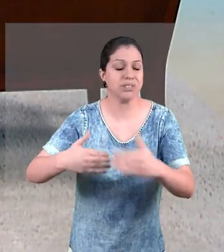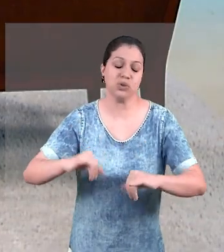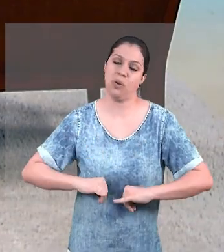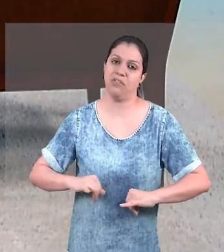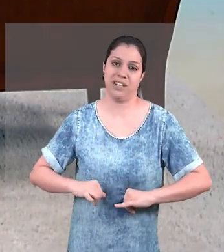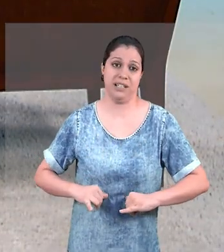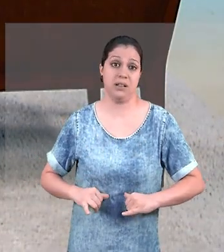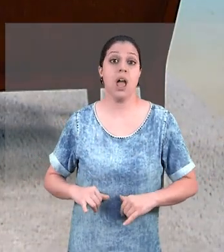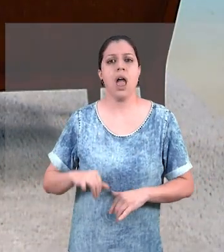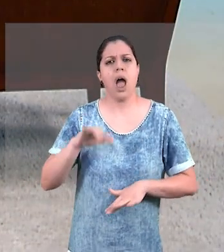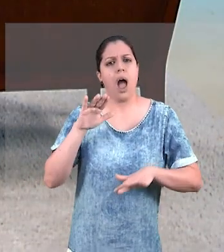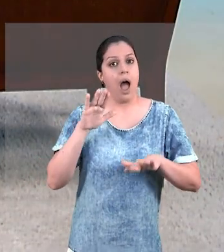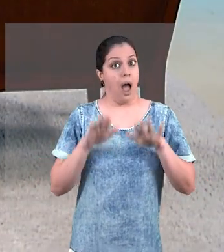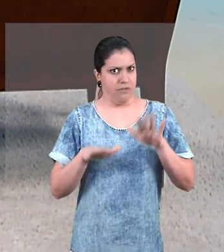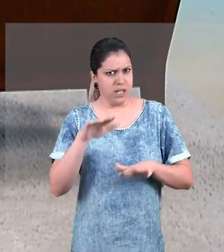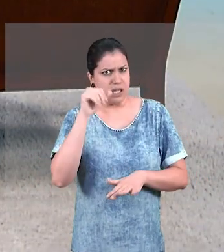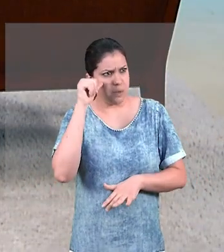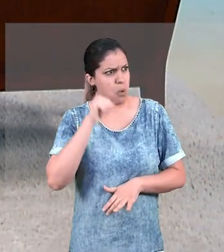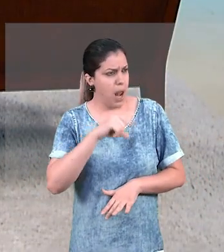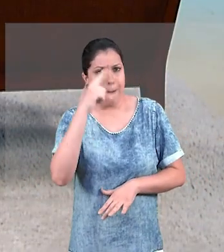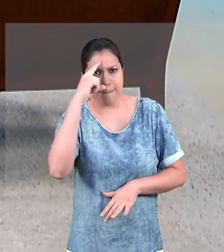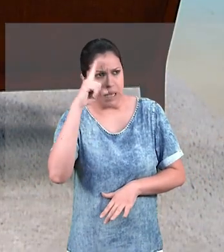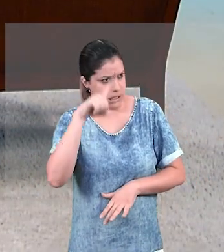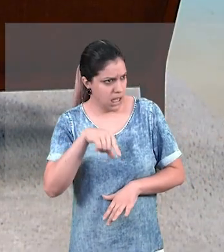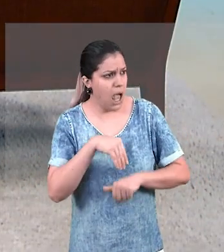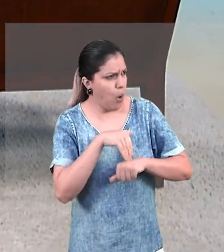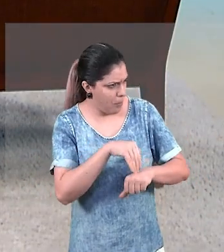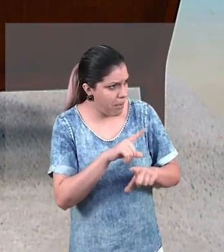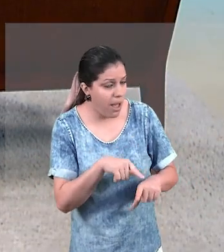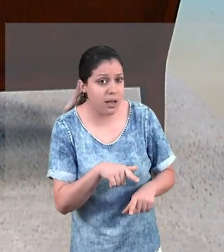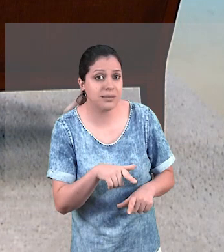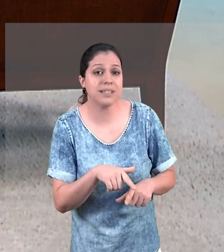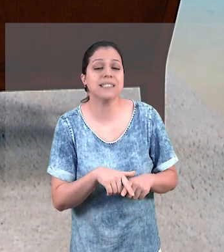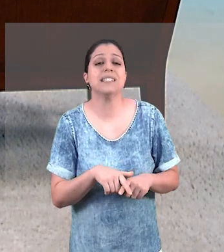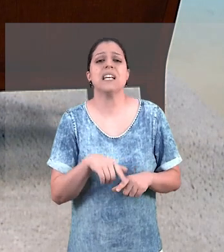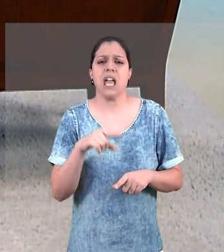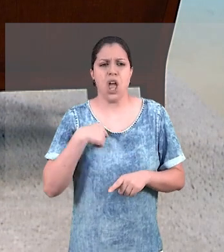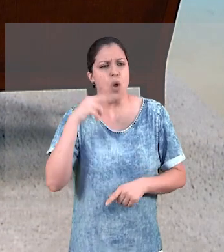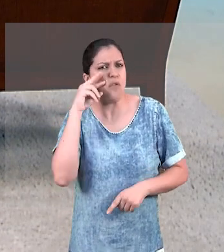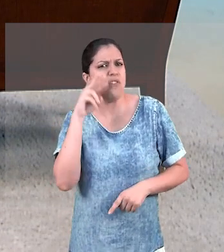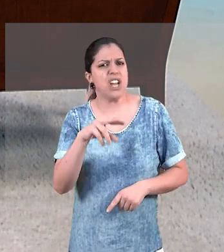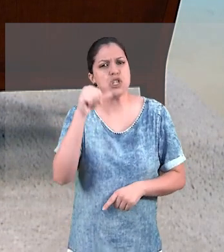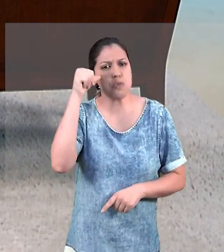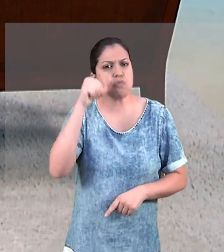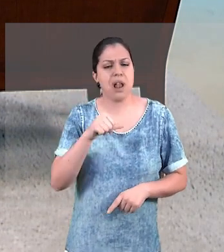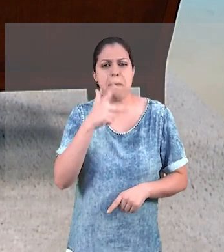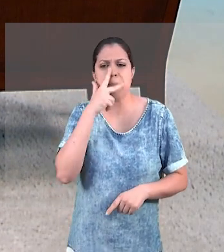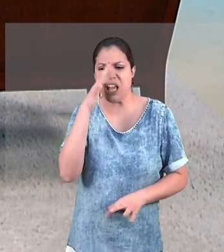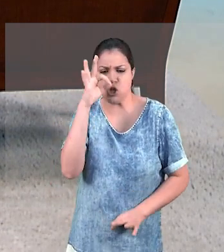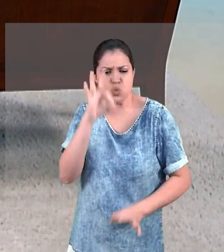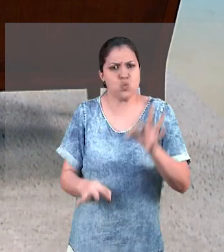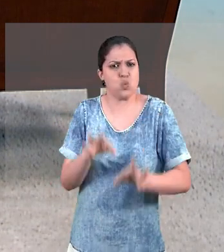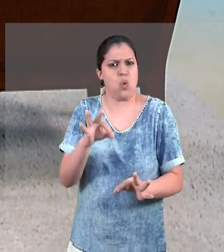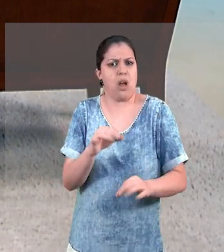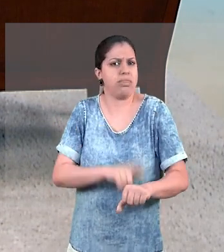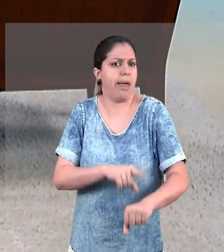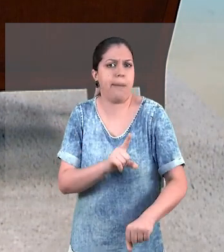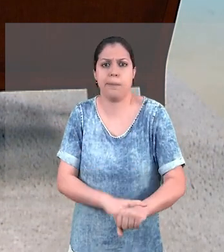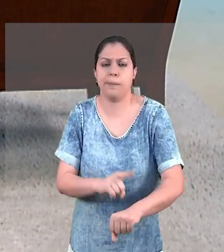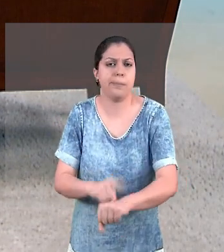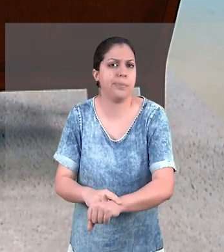com a impressão ainda de que são culpadas, né? Exatamente. Muitas pessoas, eu vejo, né, as mulheres sendo julgadas o tempo